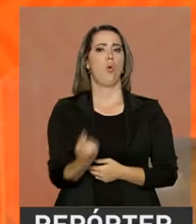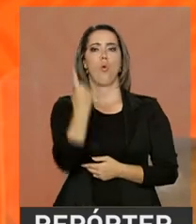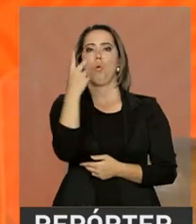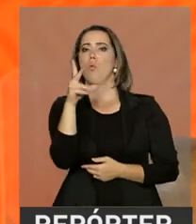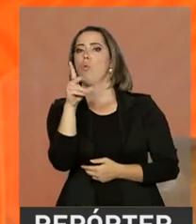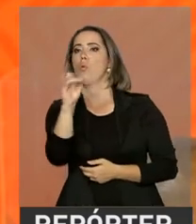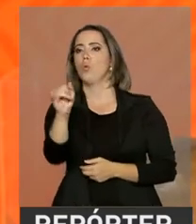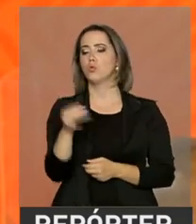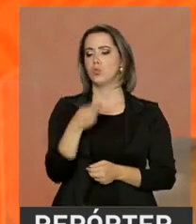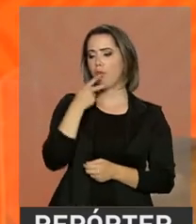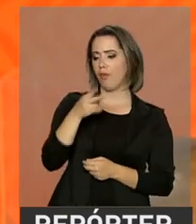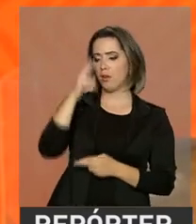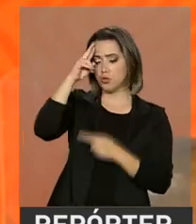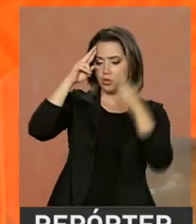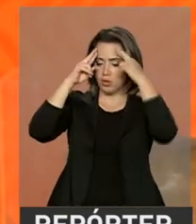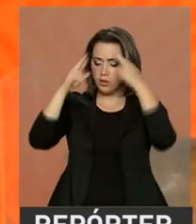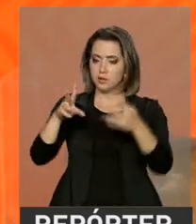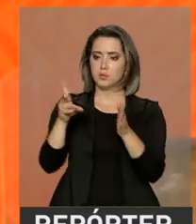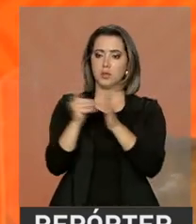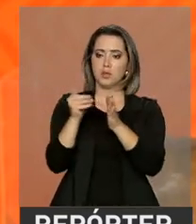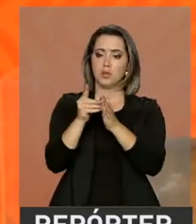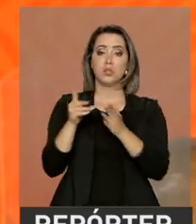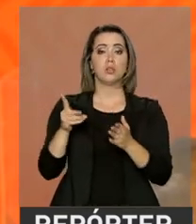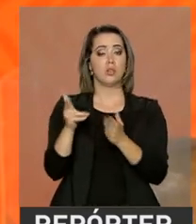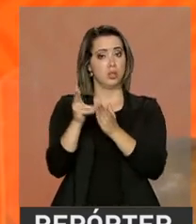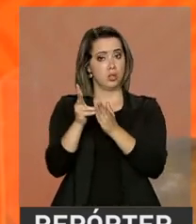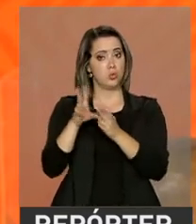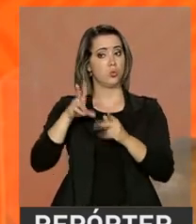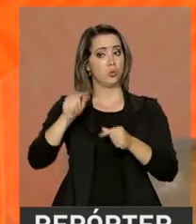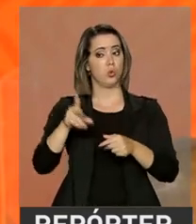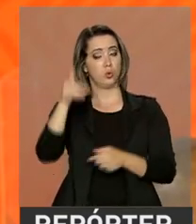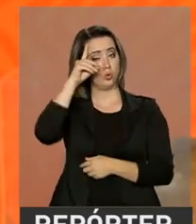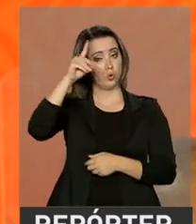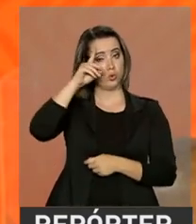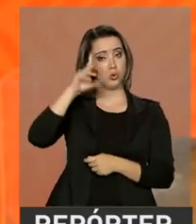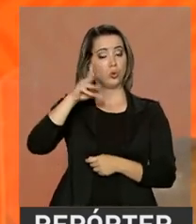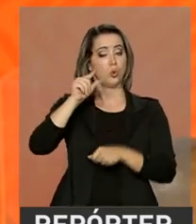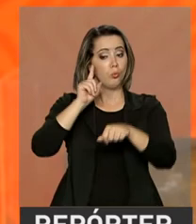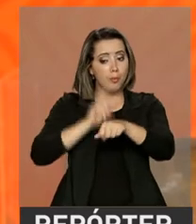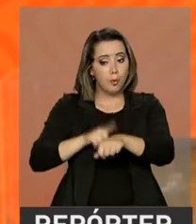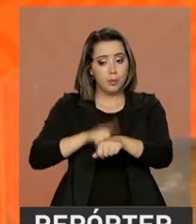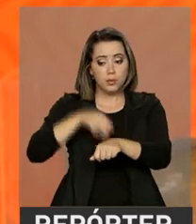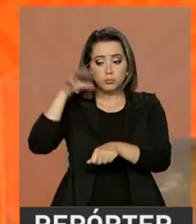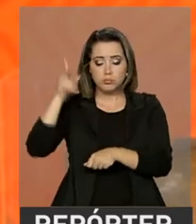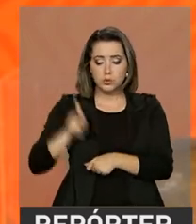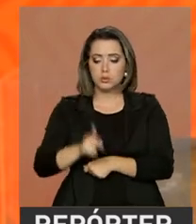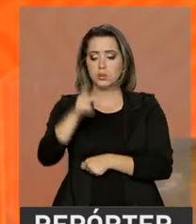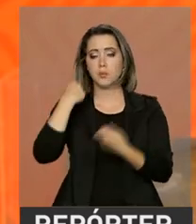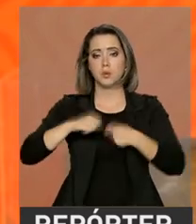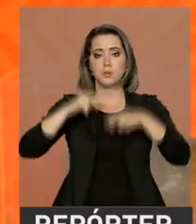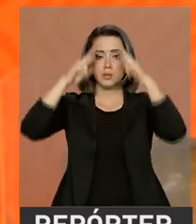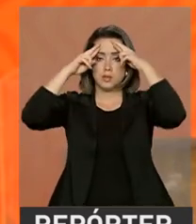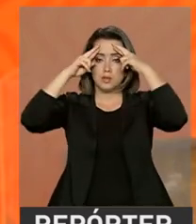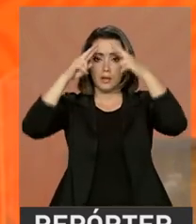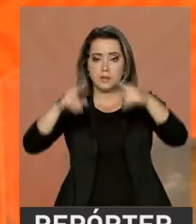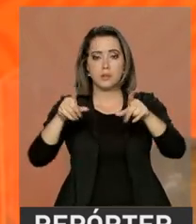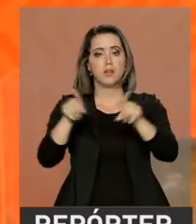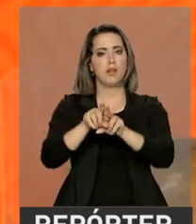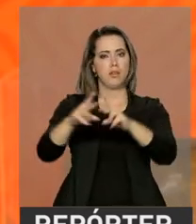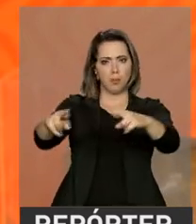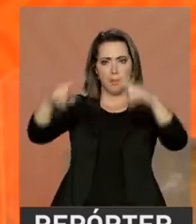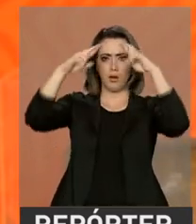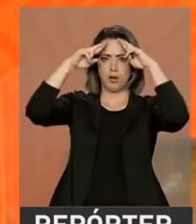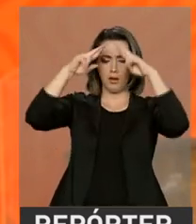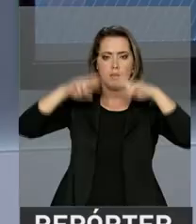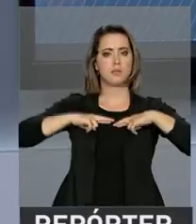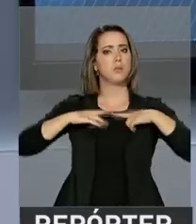tem que falar de respeito, né? Porque todo dia, toda hora, todo momento, a gente tem que ser respeitado e